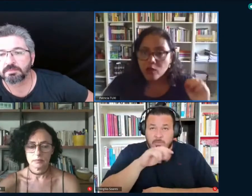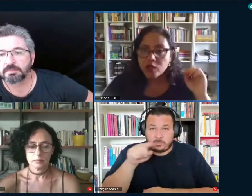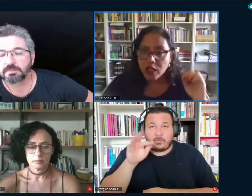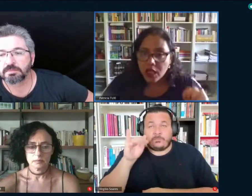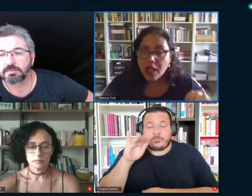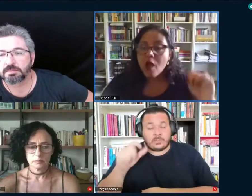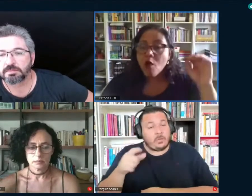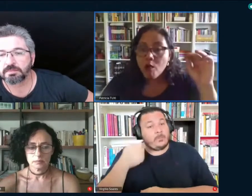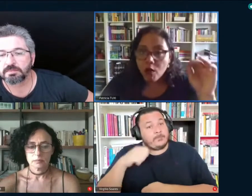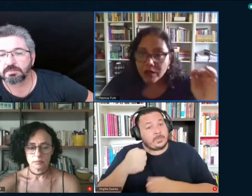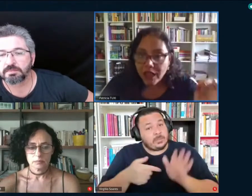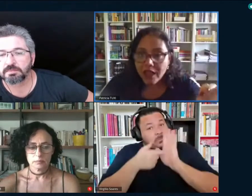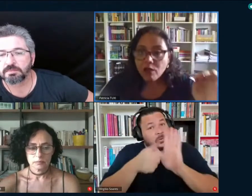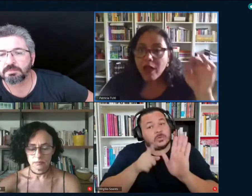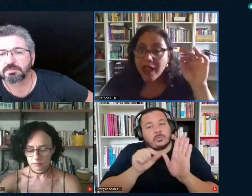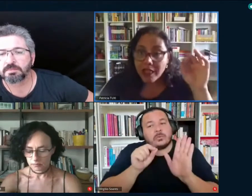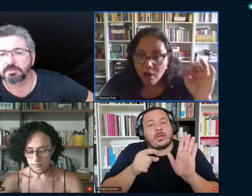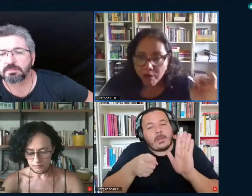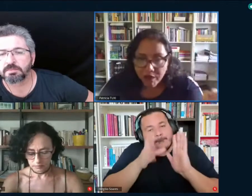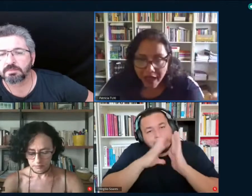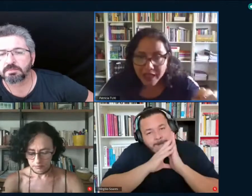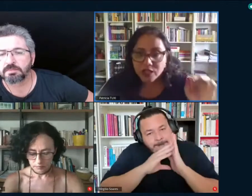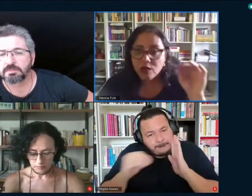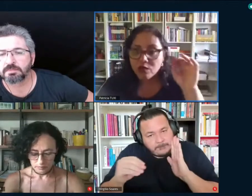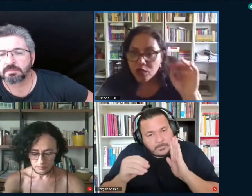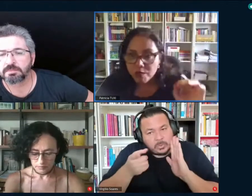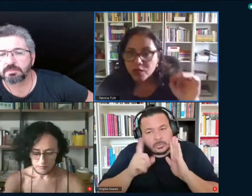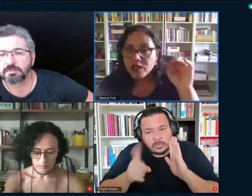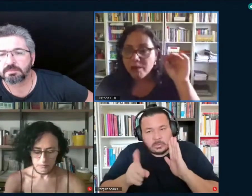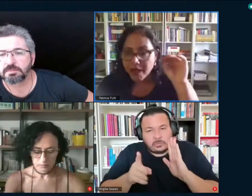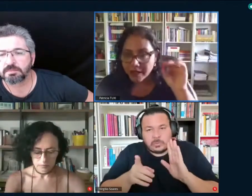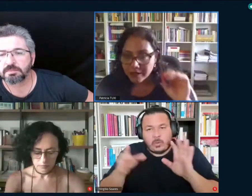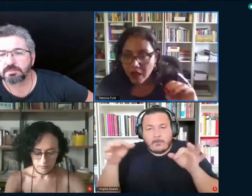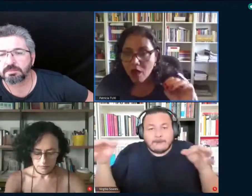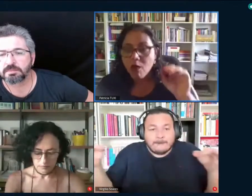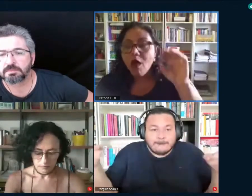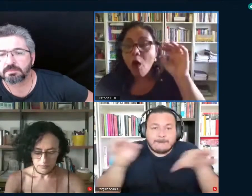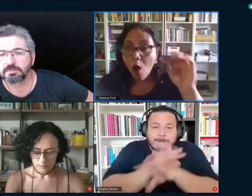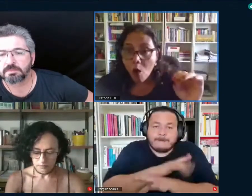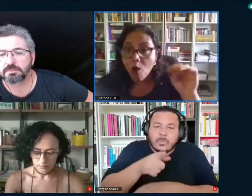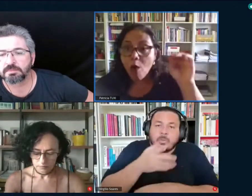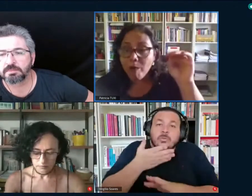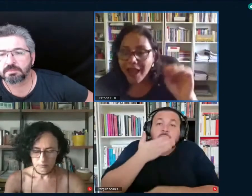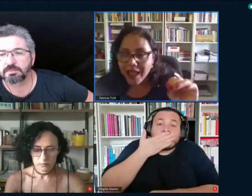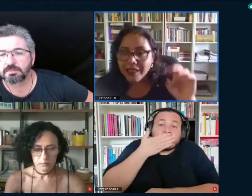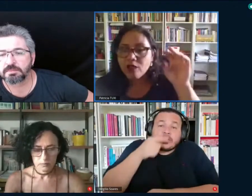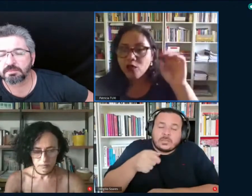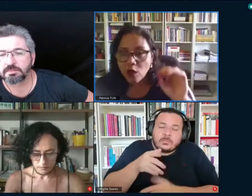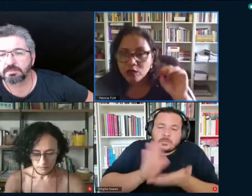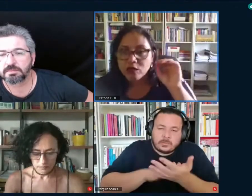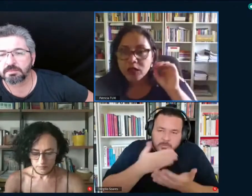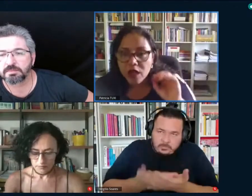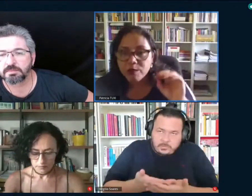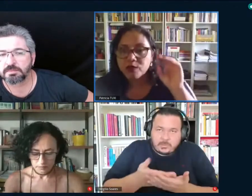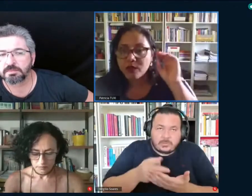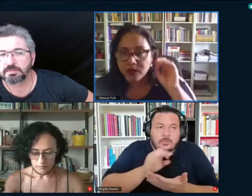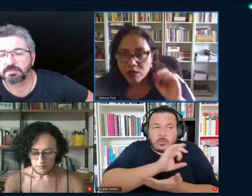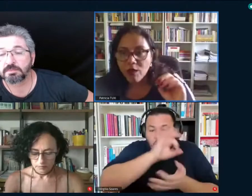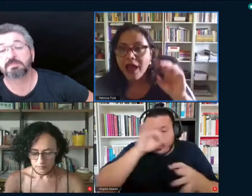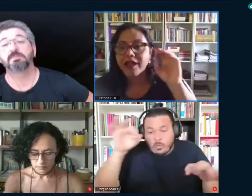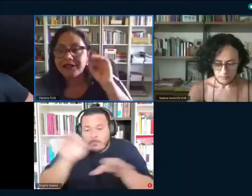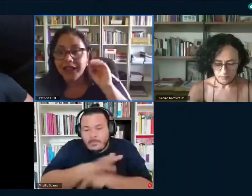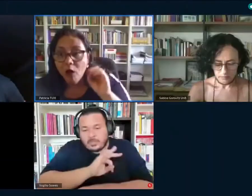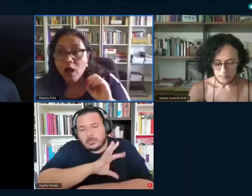você aponte que o modelo, ele não fecha o tipo de interpretação ou completa em todos os